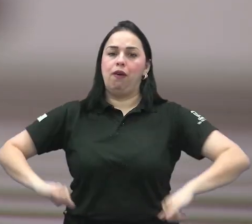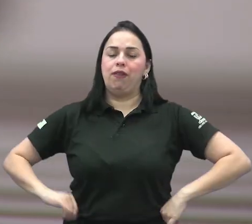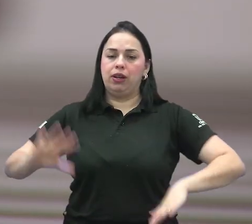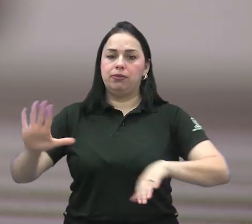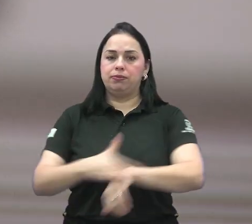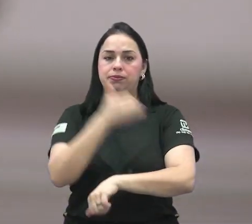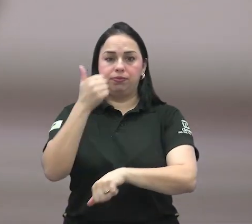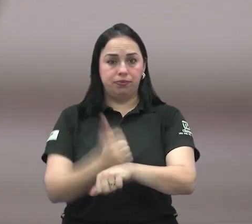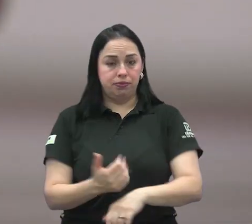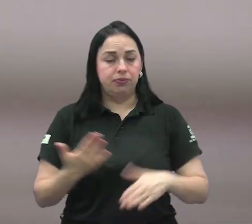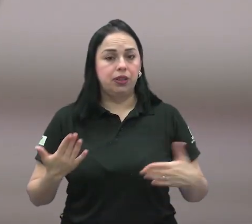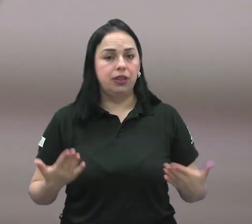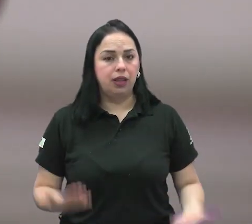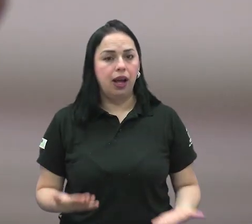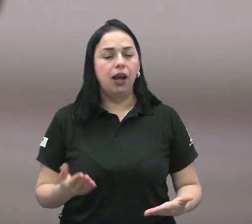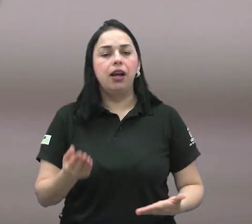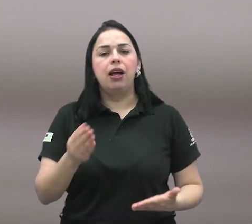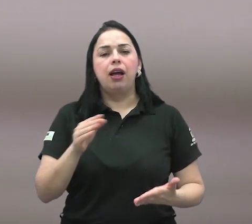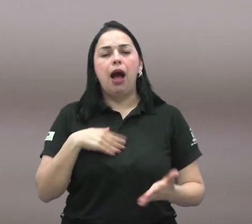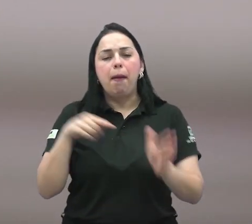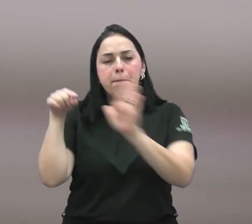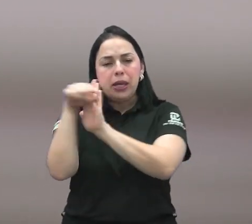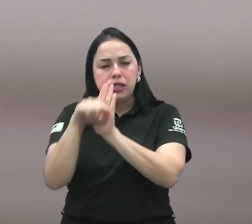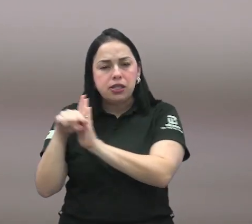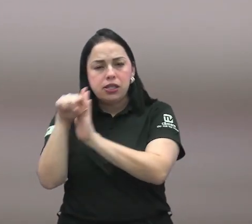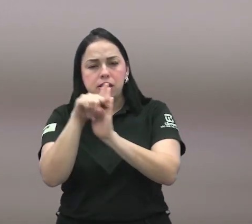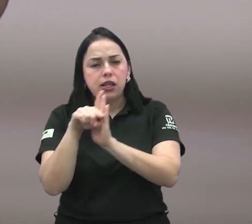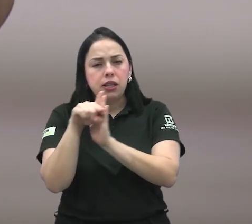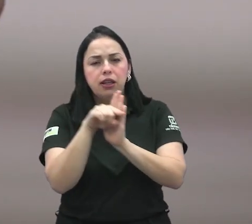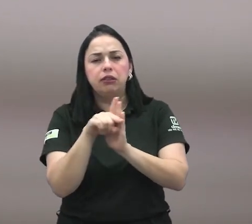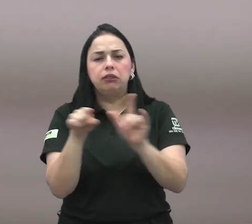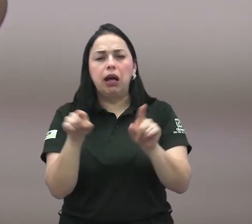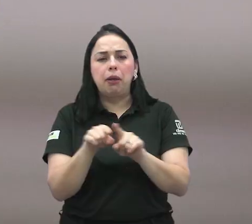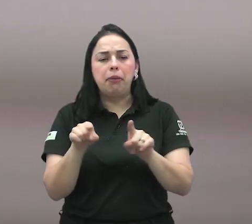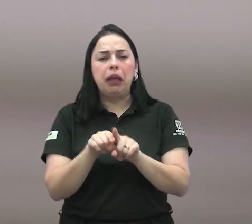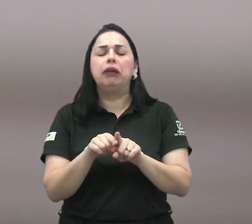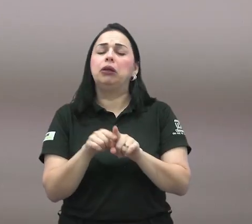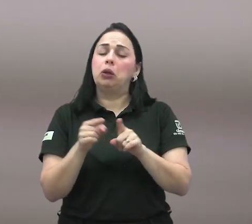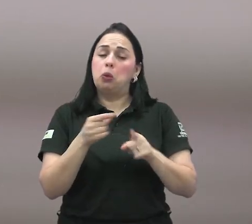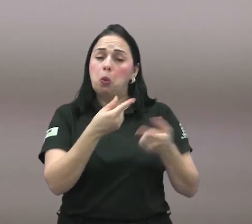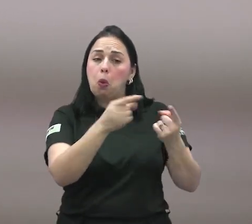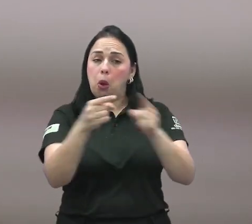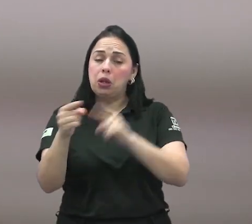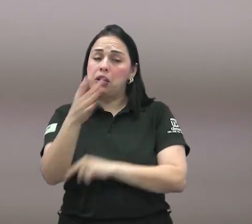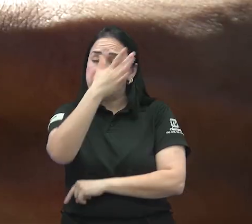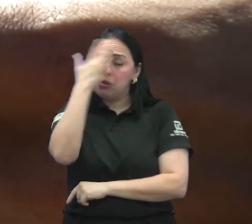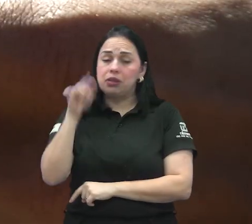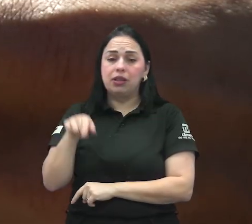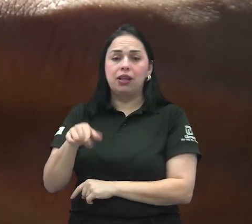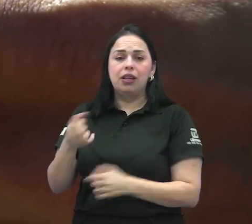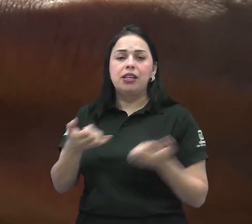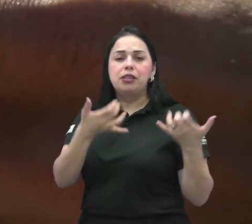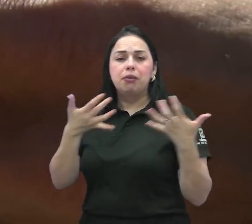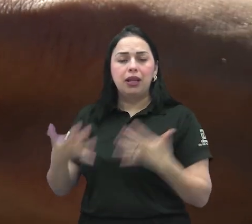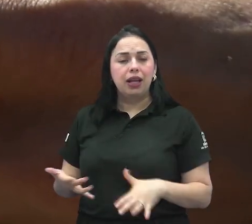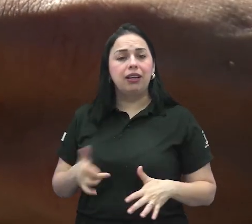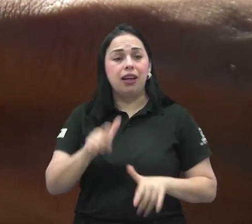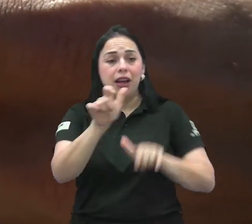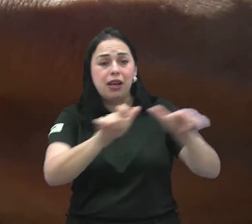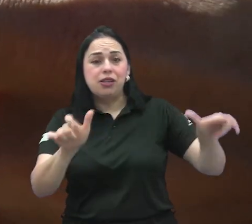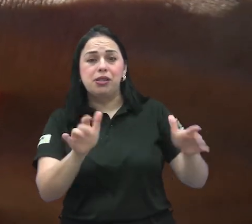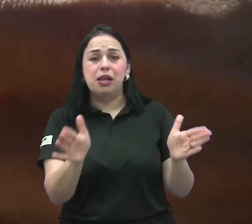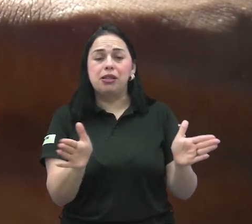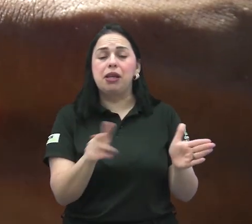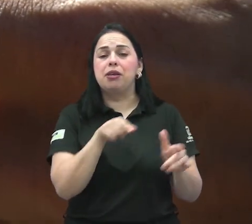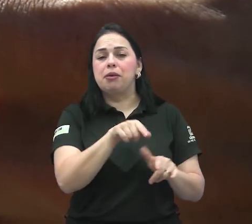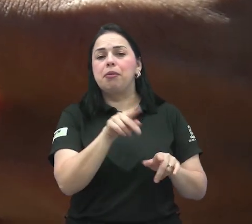A pesquisa que mede o impacto dos crimes na internet e contra o patrimônio no país aponta ainda que a perda para